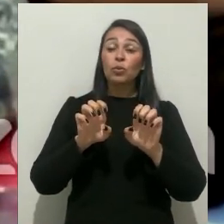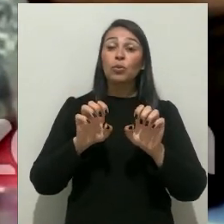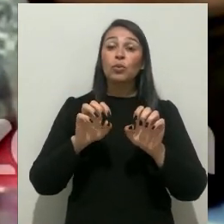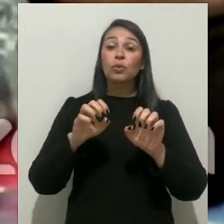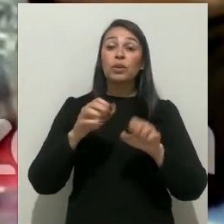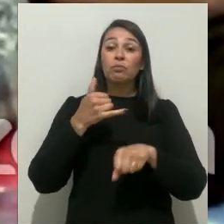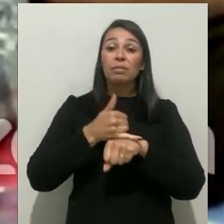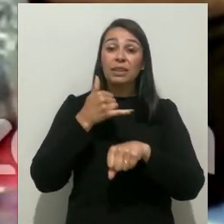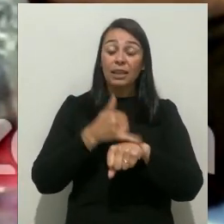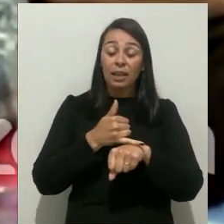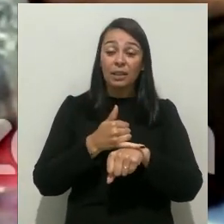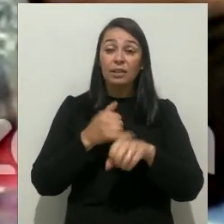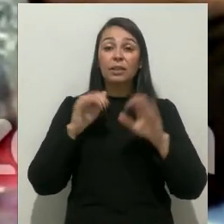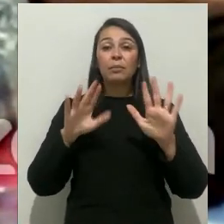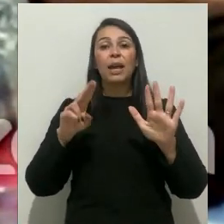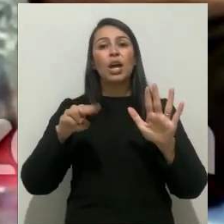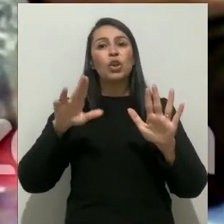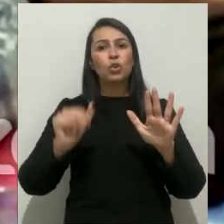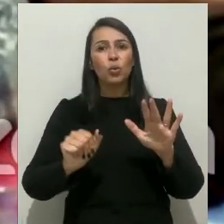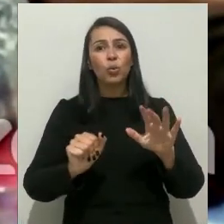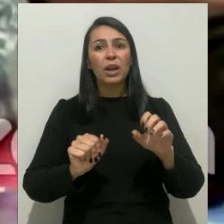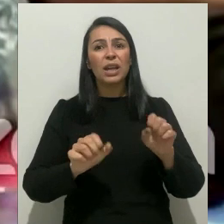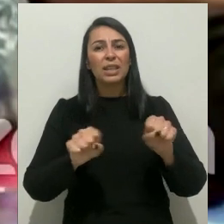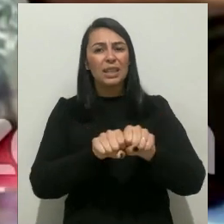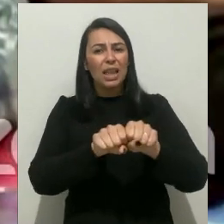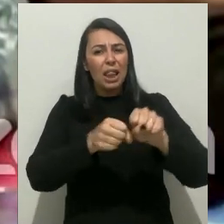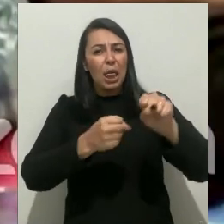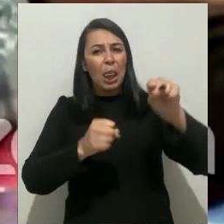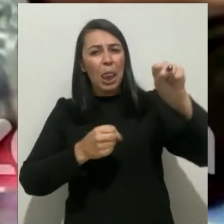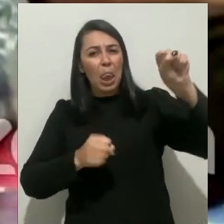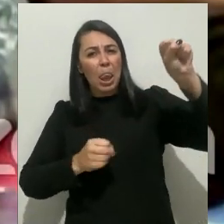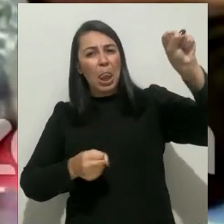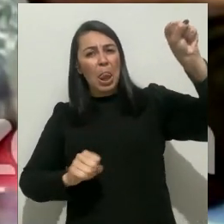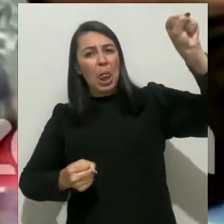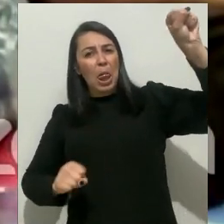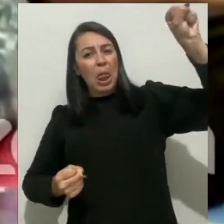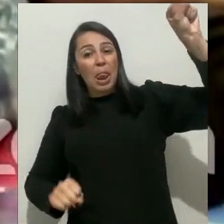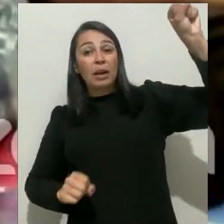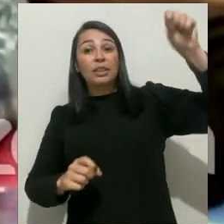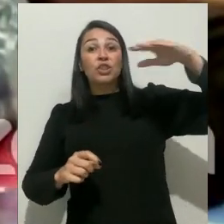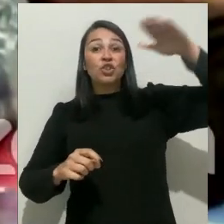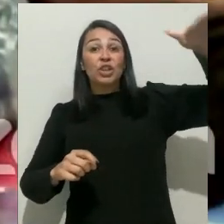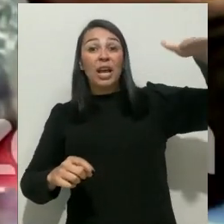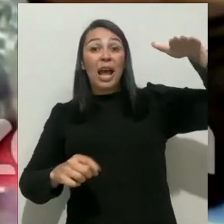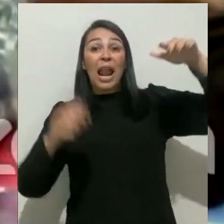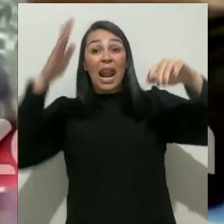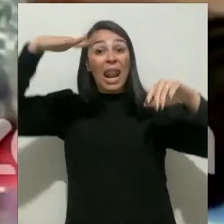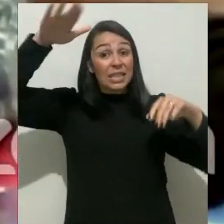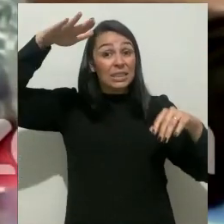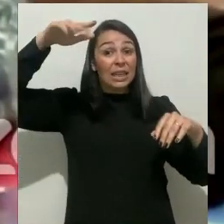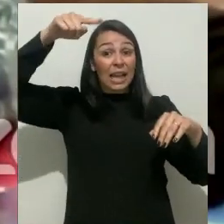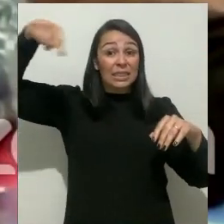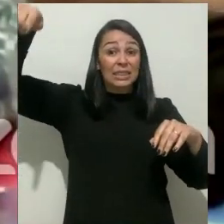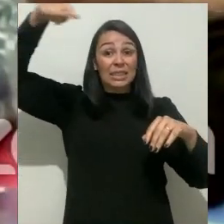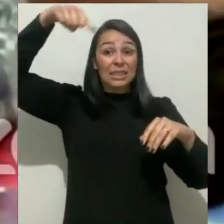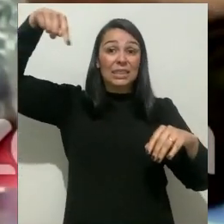concreto, mas nunca naquela diversidade total geográfica que era lá em cima. Então, o Rio Branco está no nível do mar, assim, sim. Né?